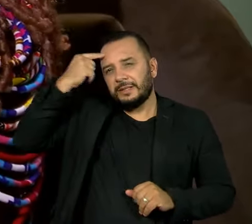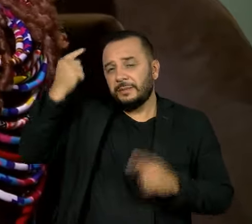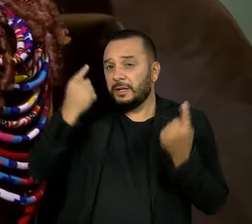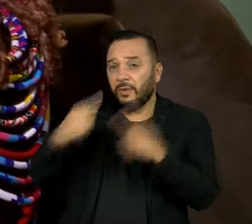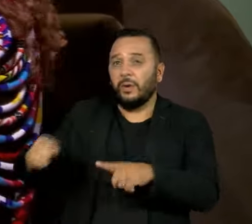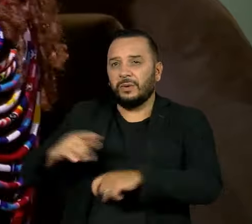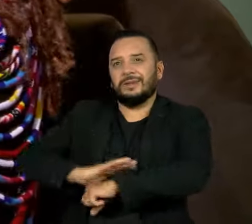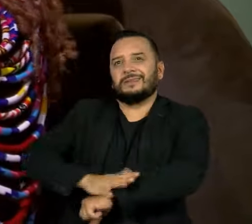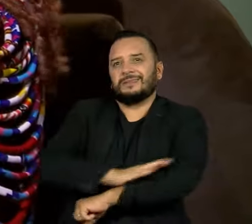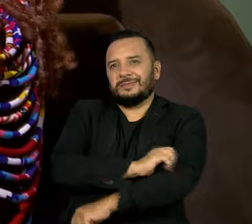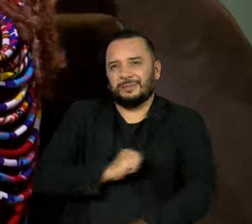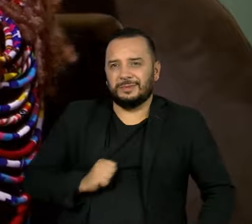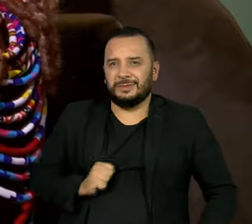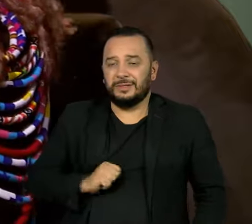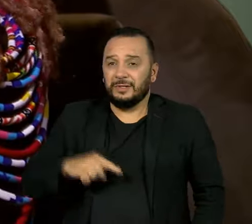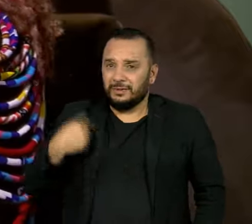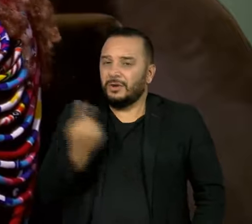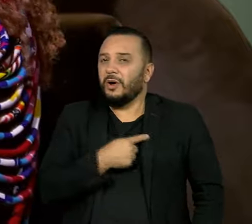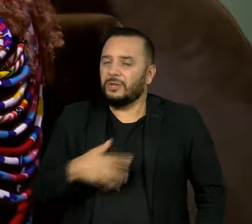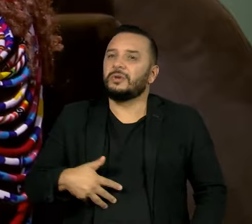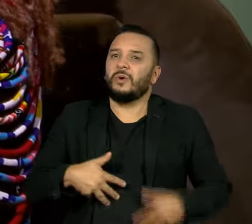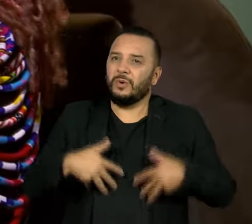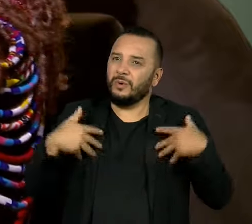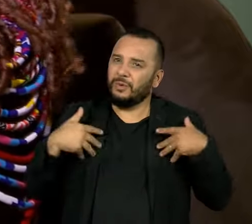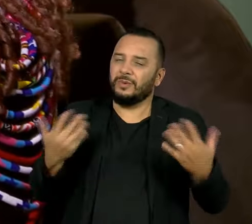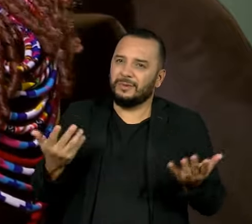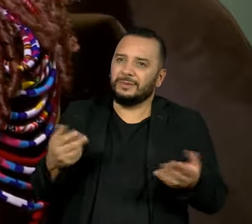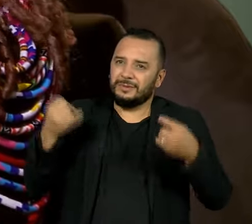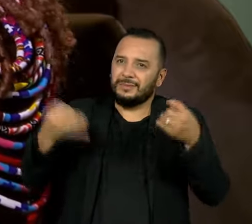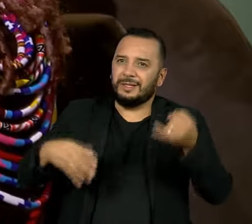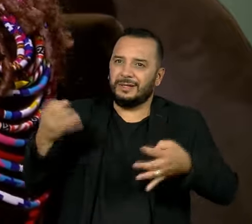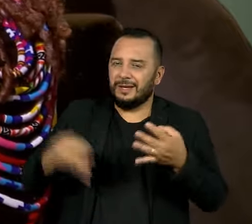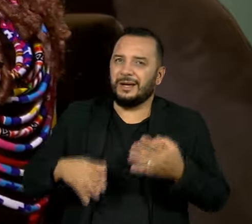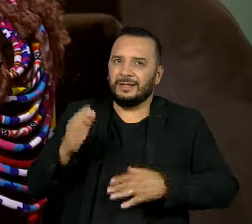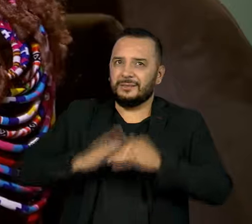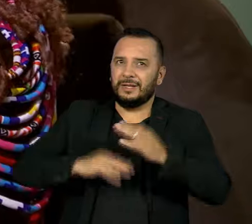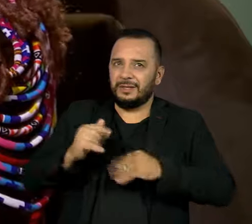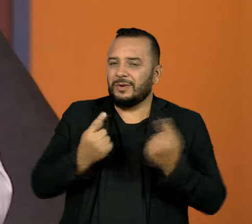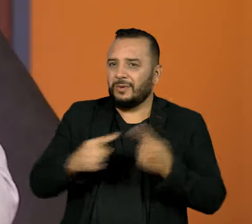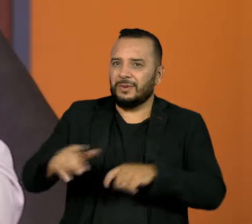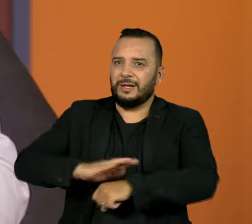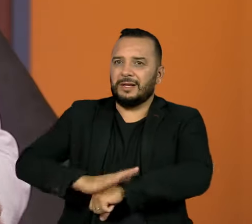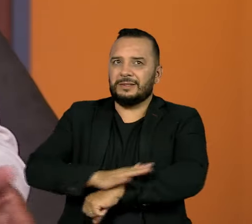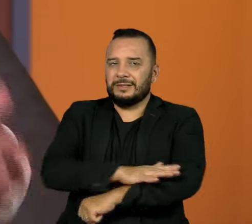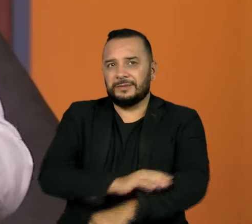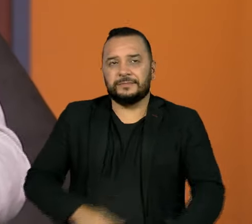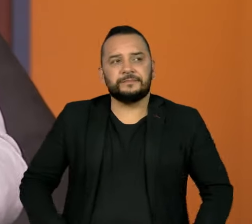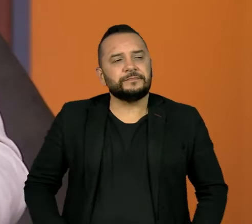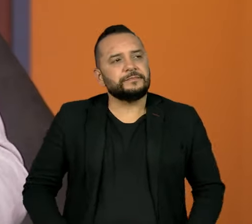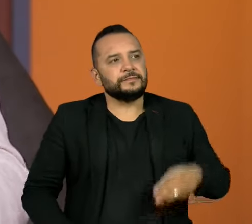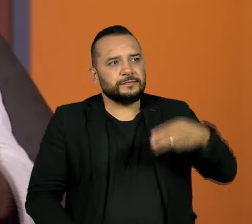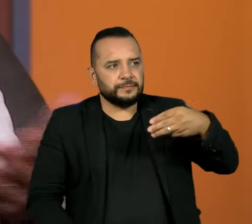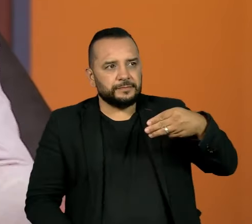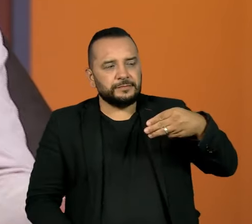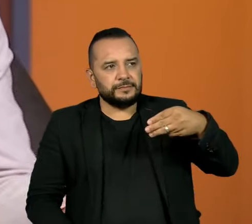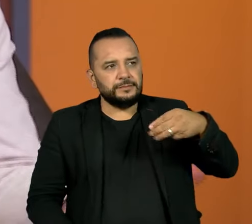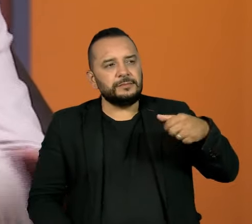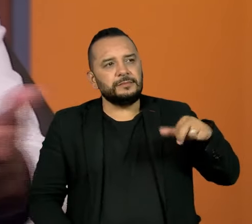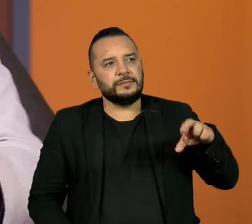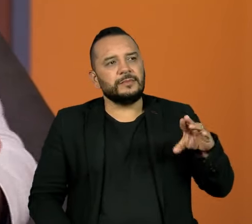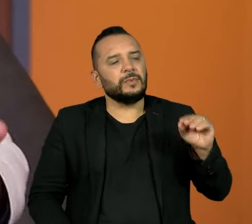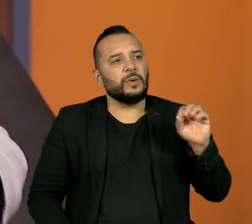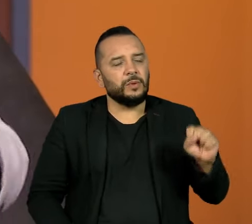gente diz, que a gente tem tanto orgulho de dizer que é o pensamento corporativo, aqui nas práticas antirracistas. Aliás, Marcos, tem uma dimensão também